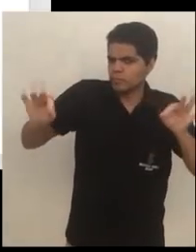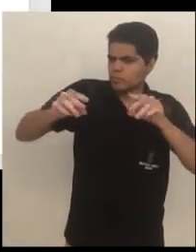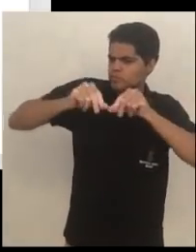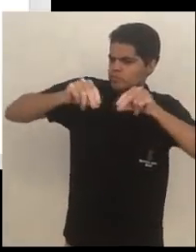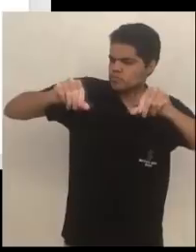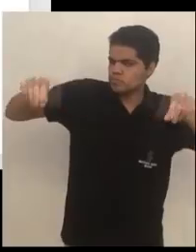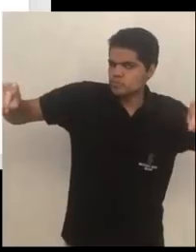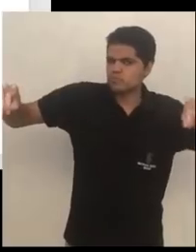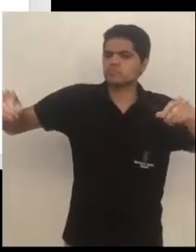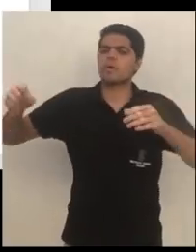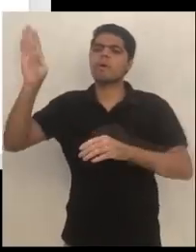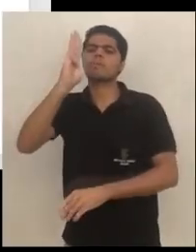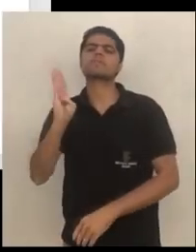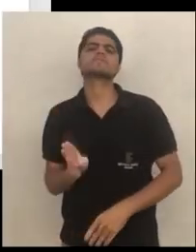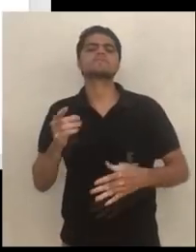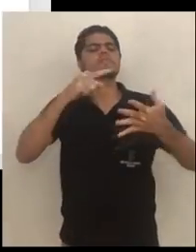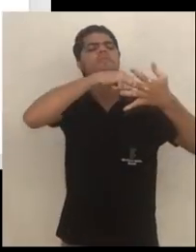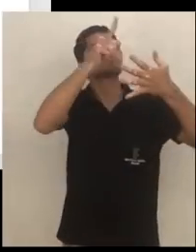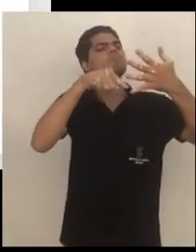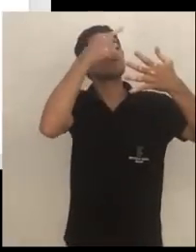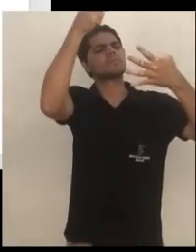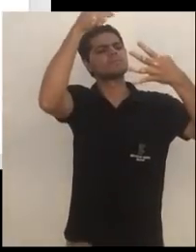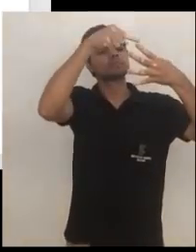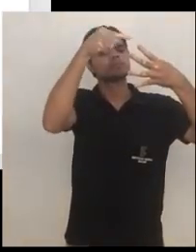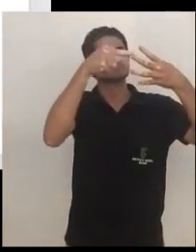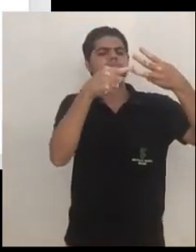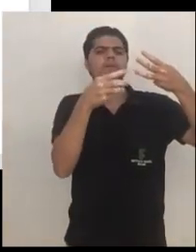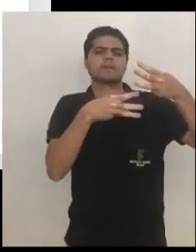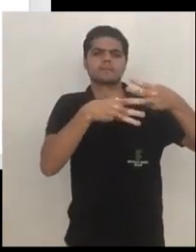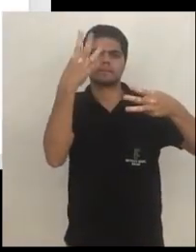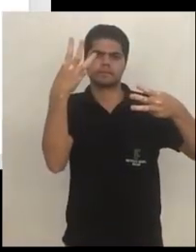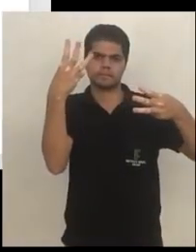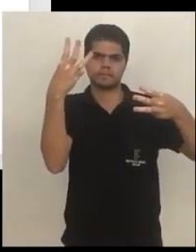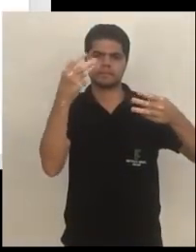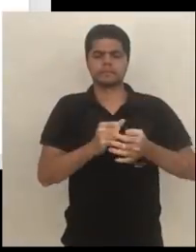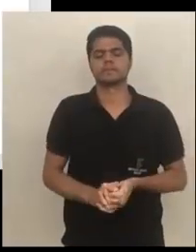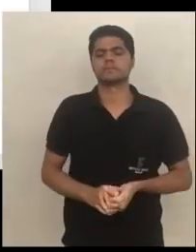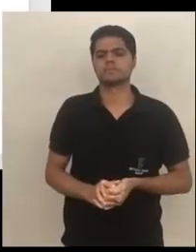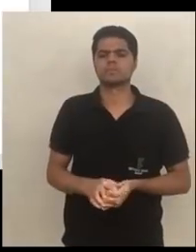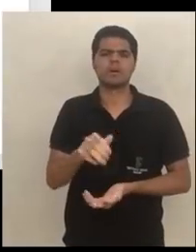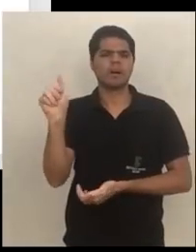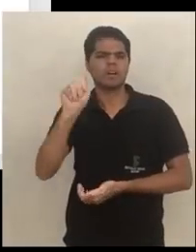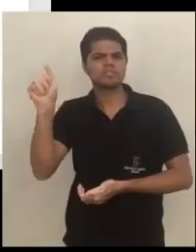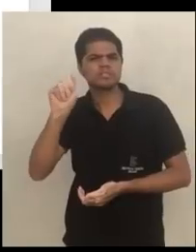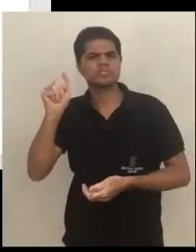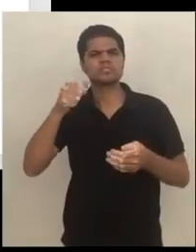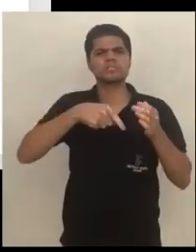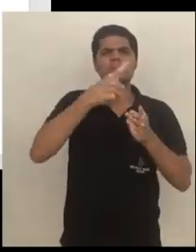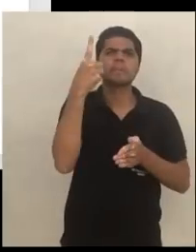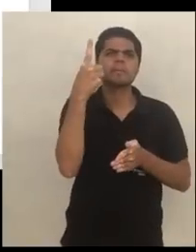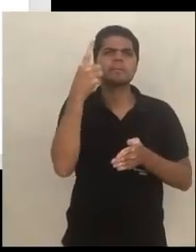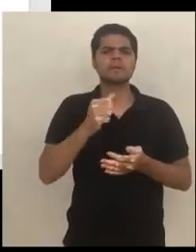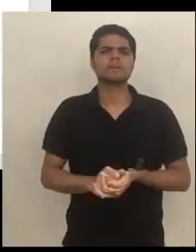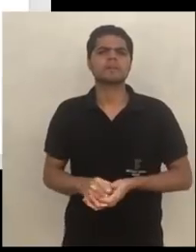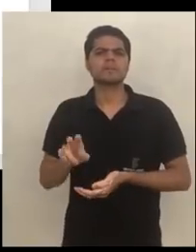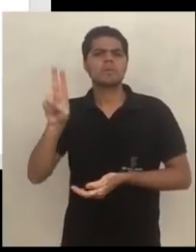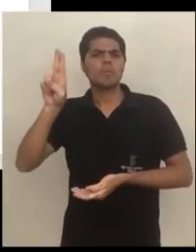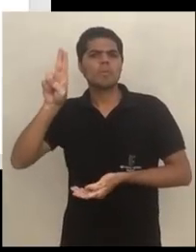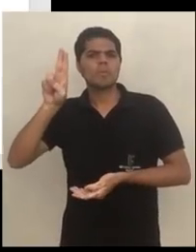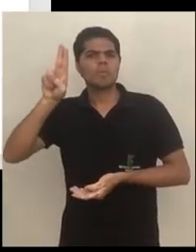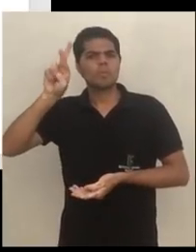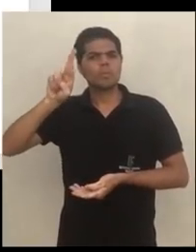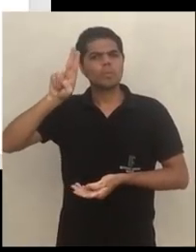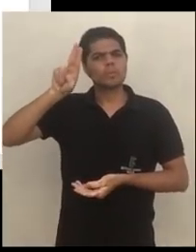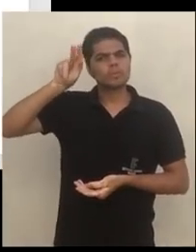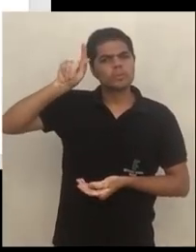o Brasil está em terceiro, certo? Terceiro lugar, a Argentina está em primeiro e o Uruguai em segundo.